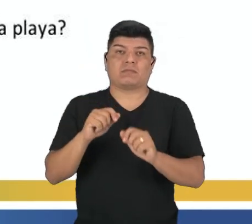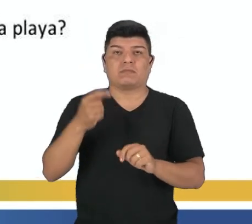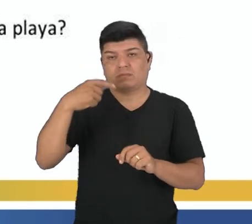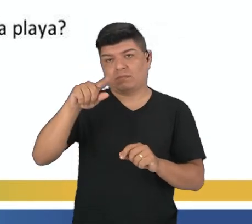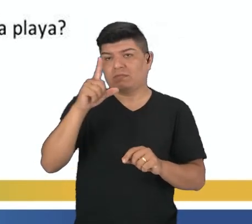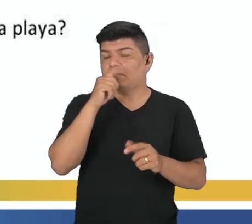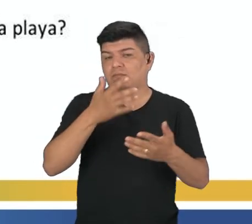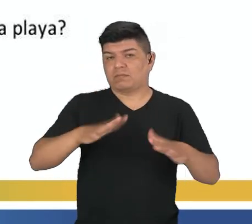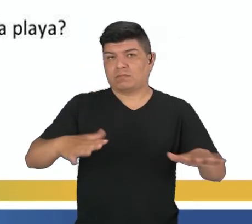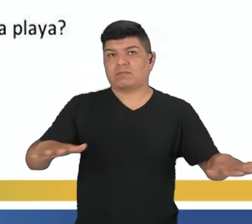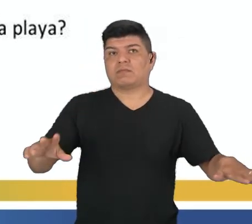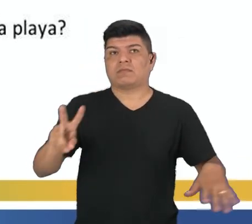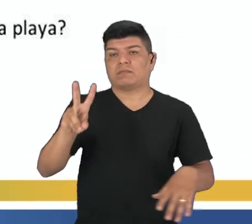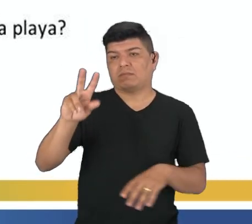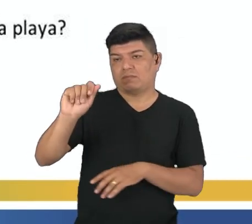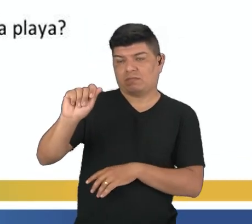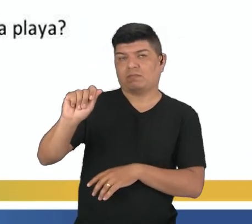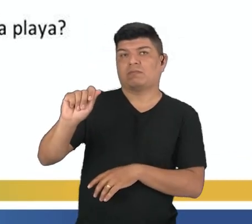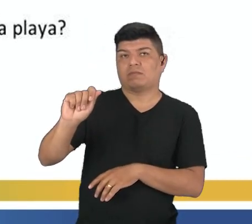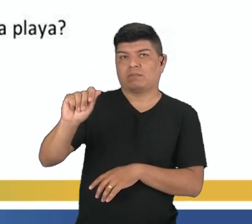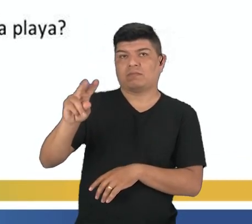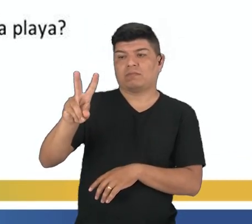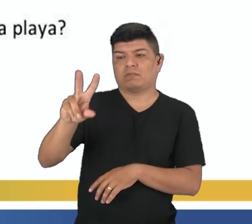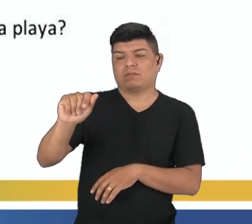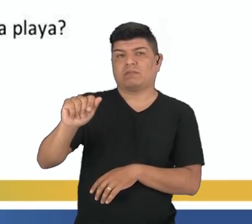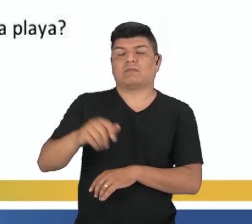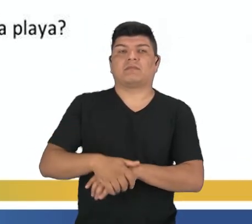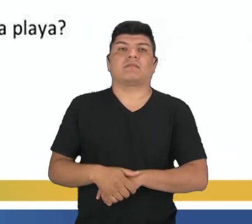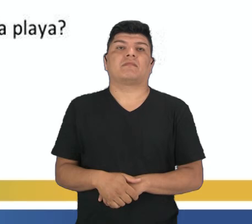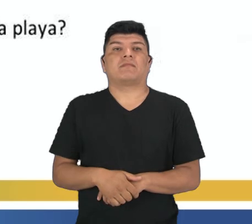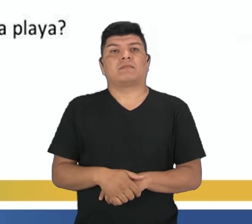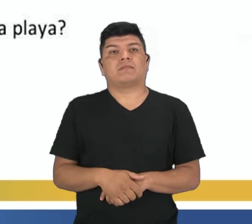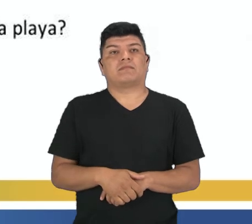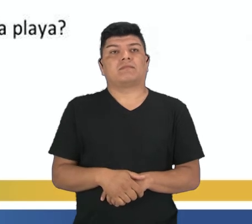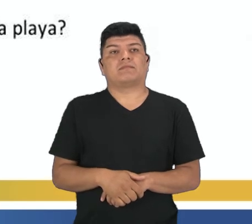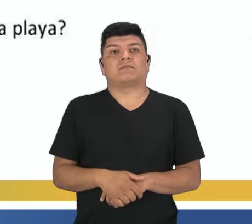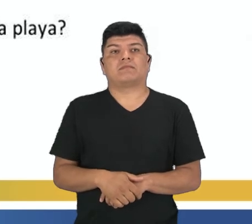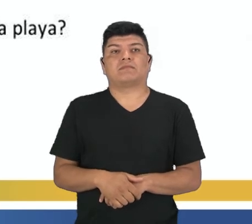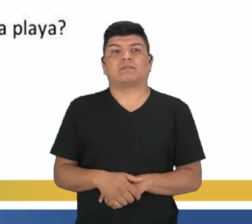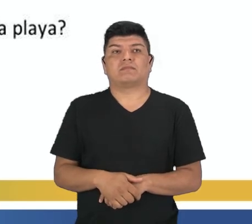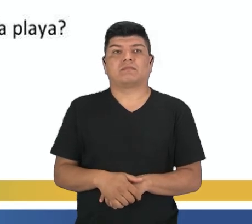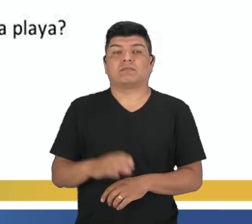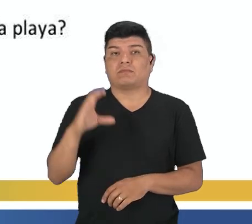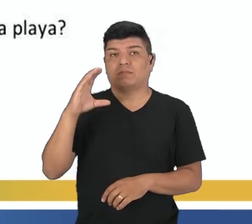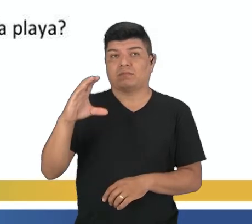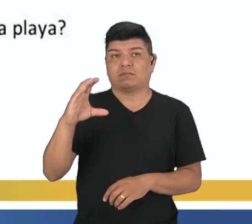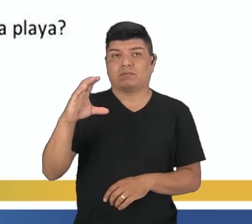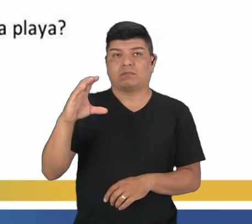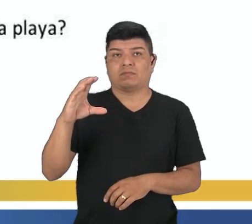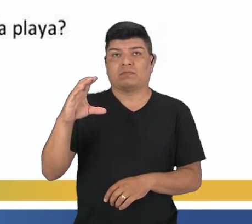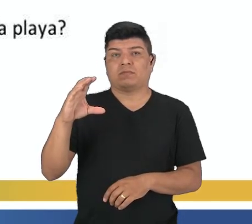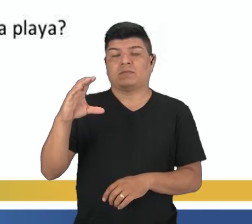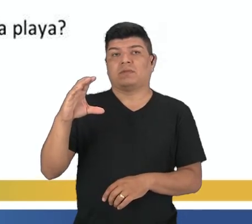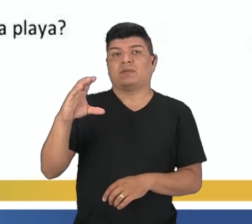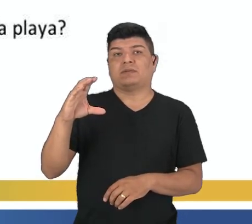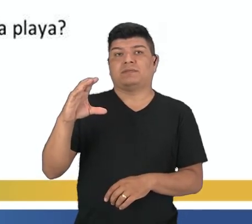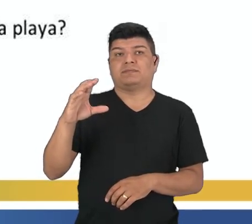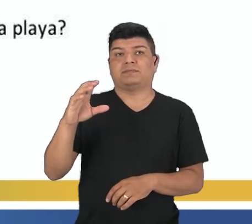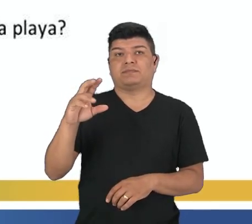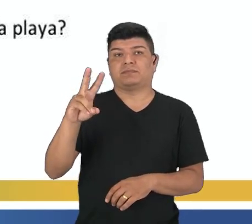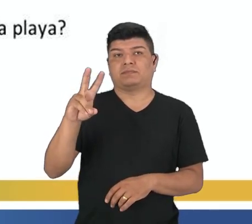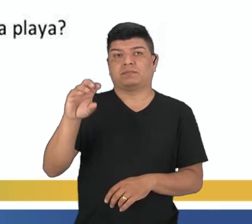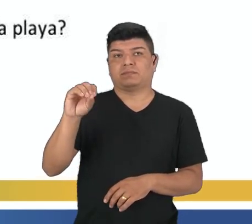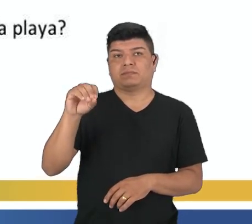galerinha? Ali, ó, ali no caso, utilizando, né, o verbo conjugado no futuro imperfeito.